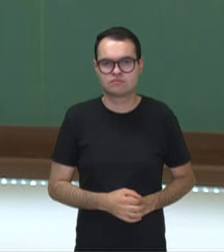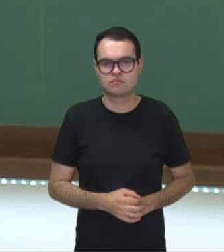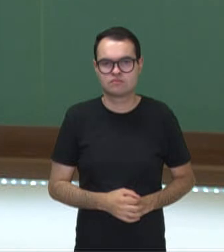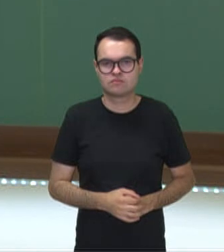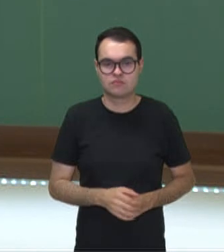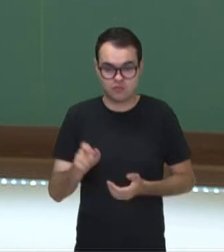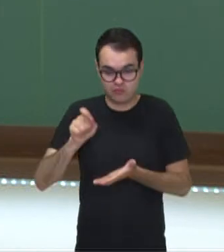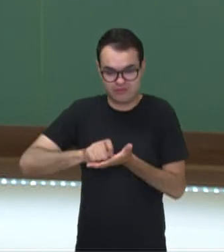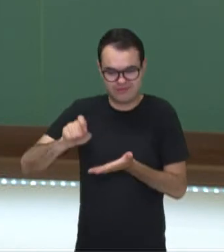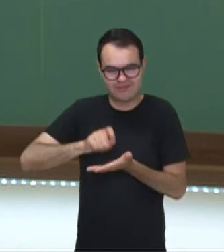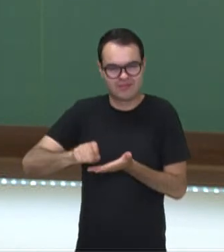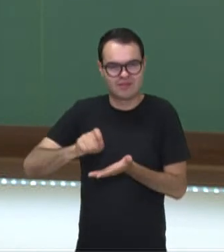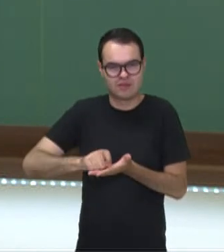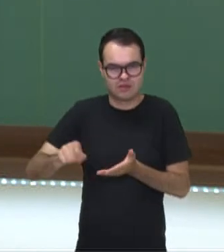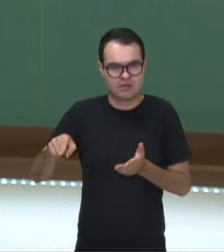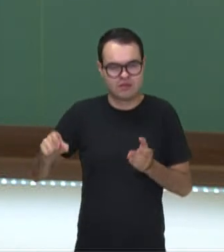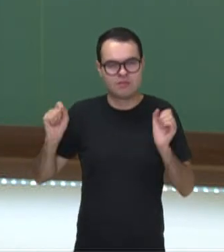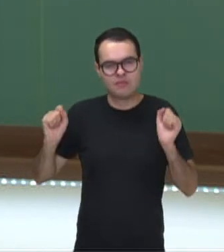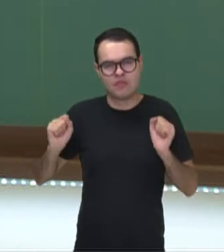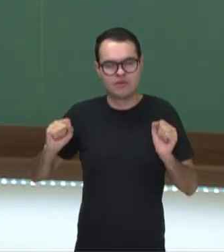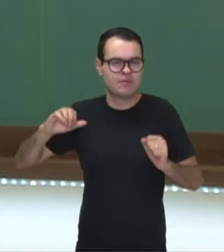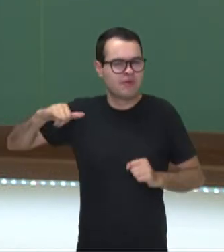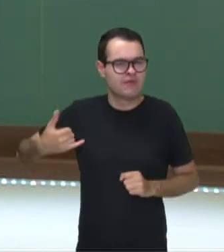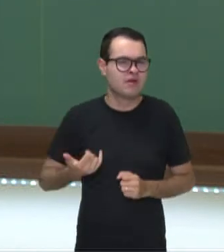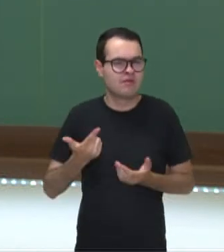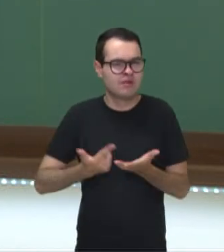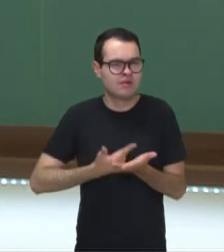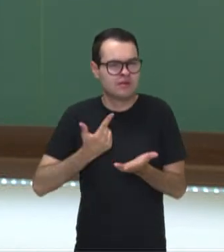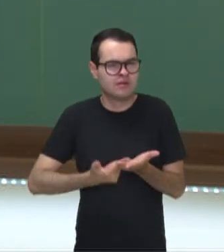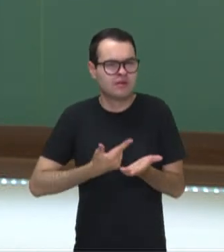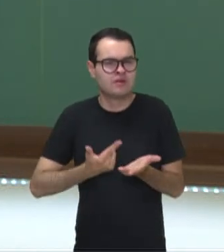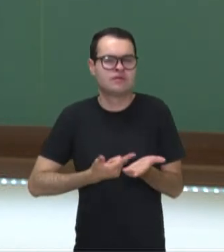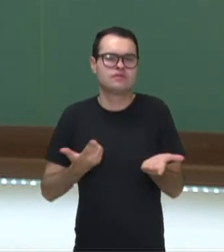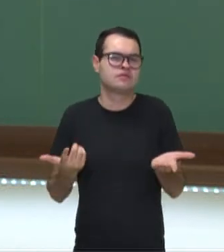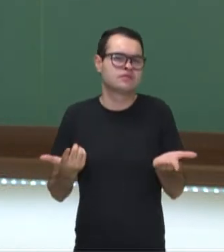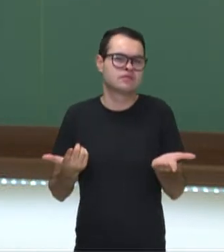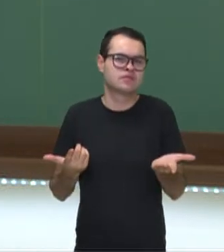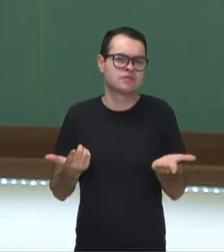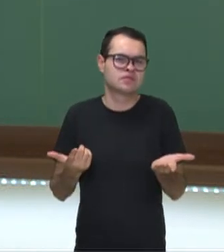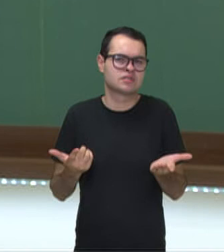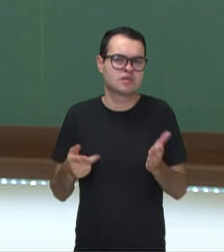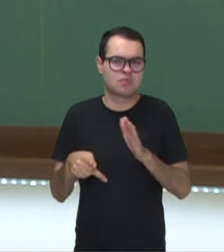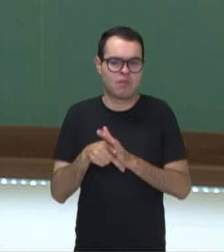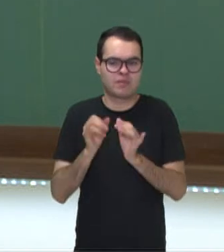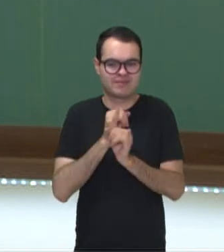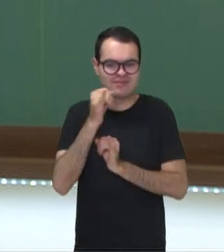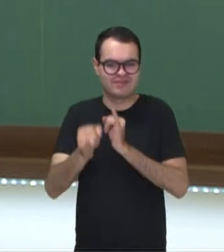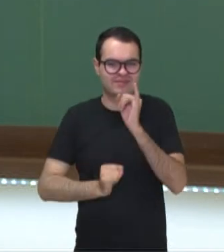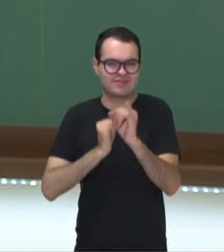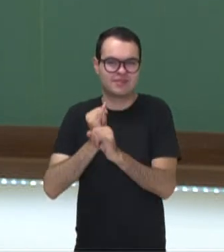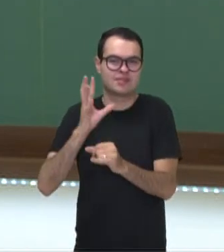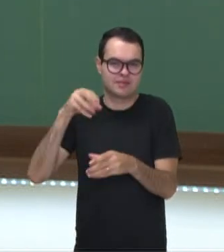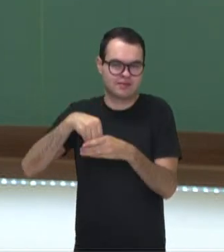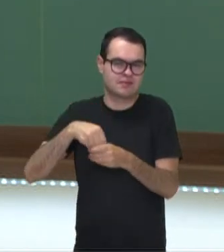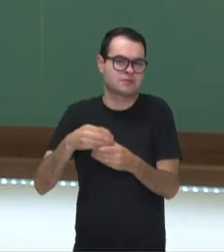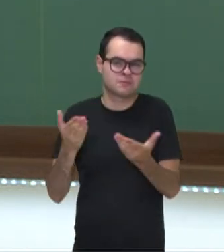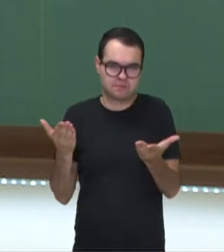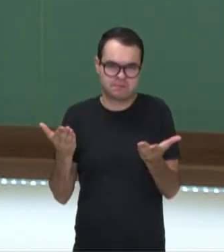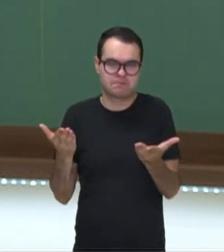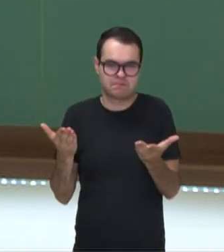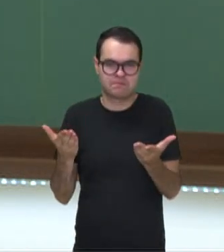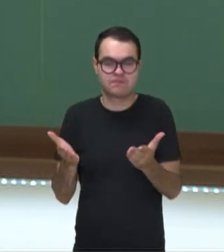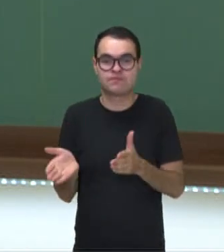pode usar os livros, né? Os livros são digitais, né?